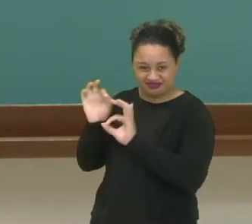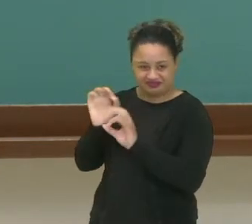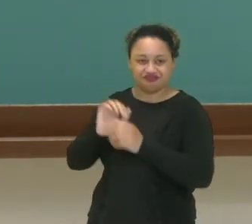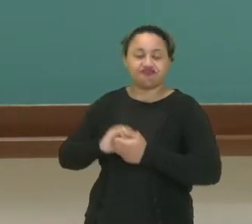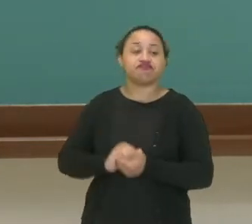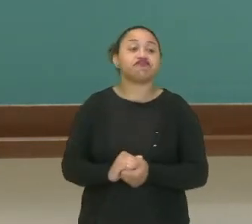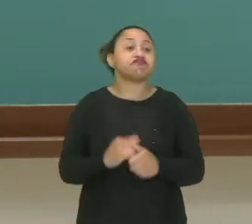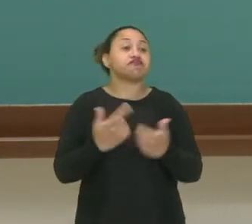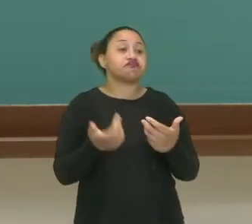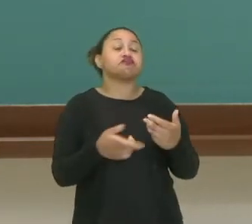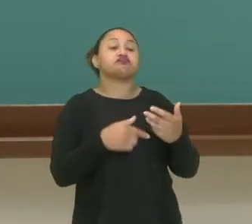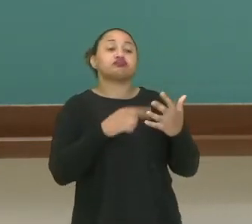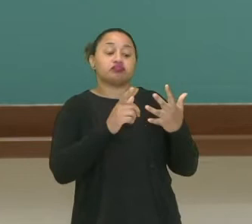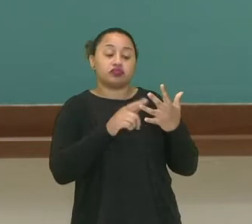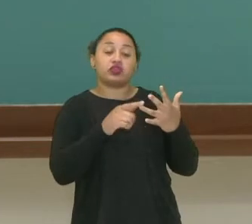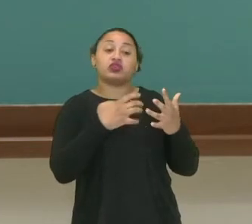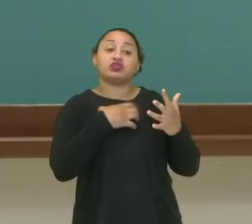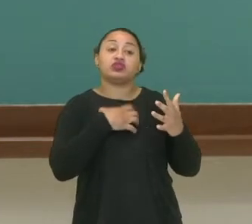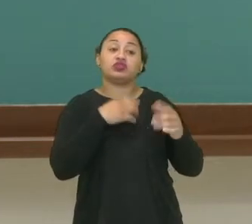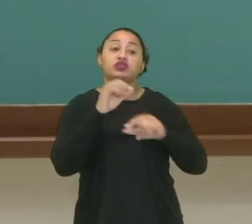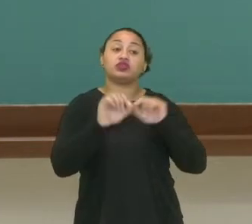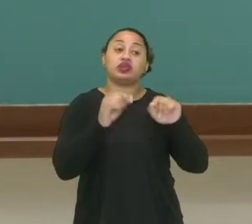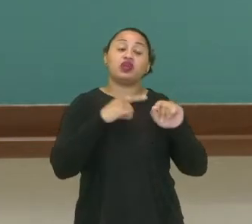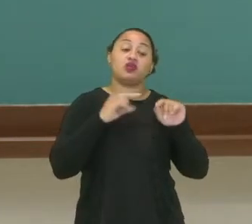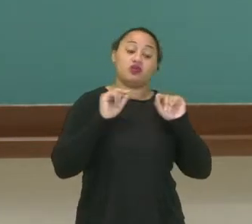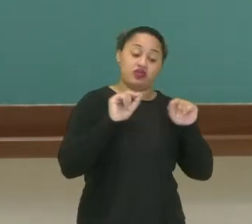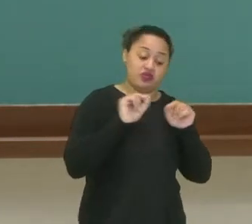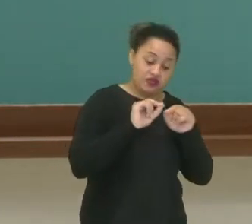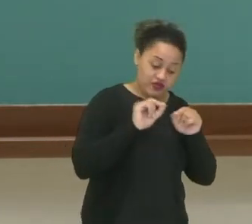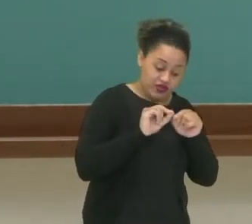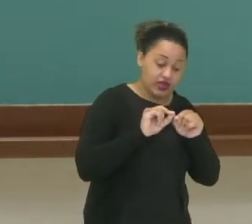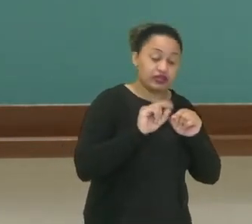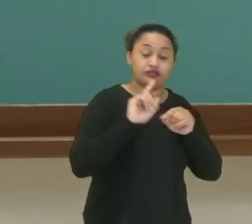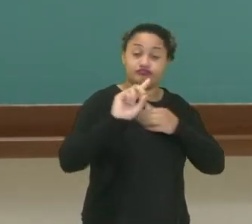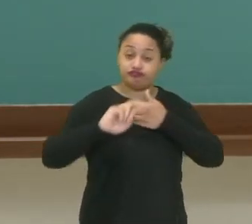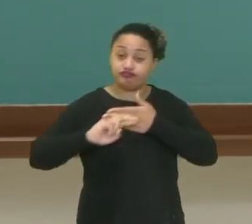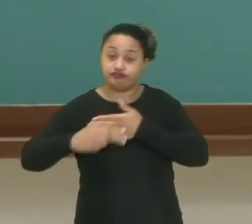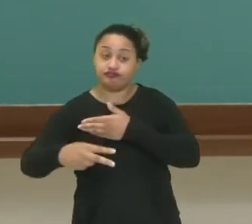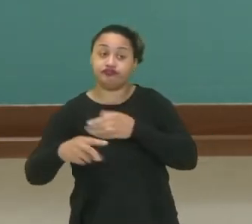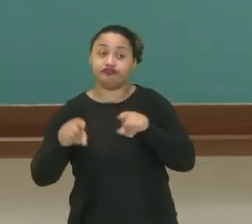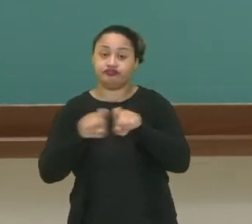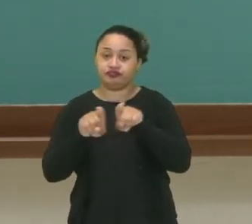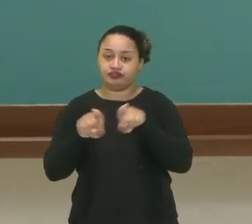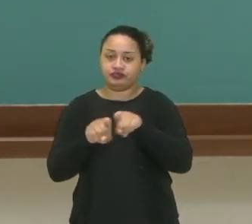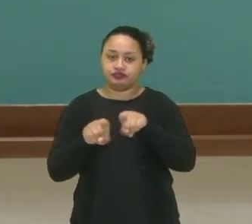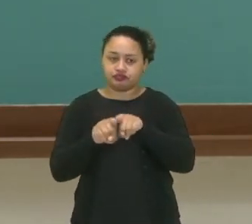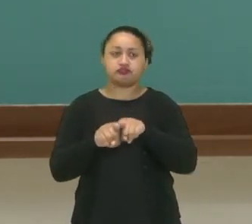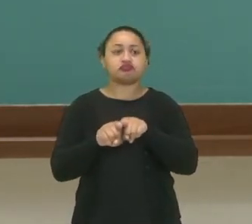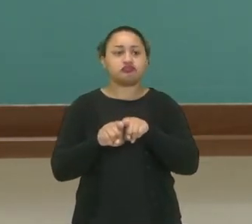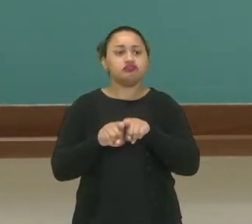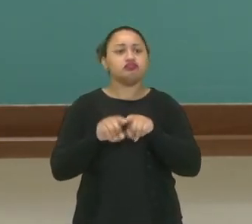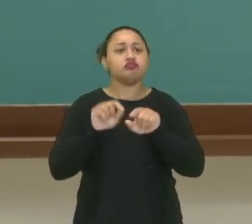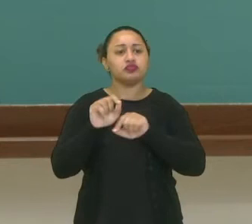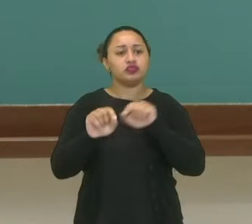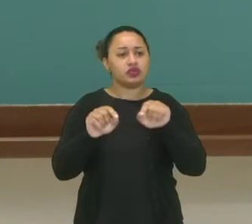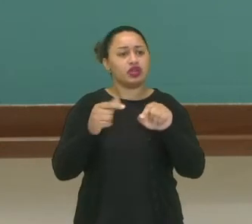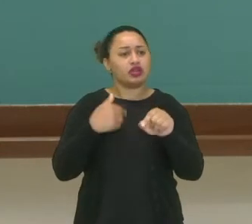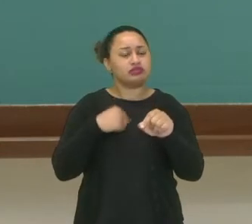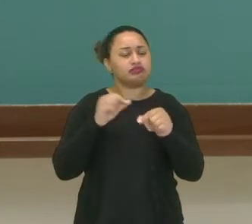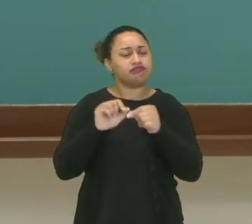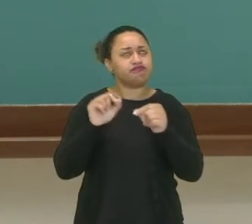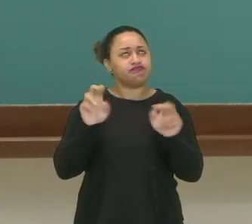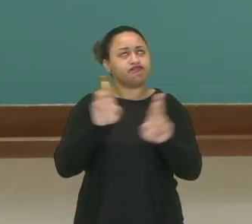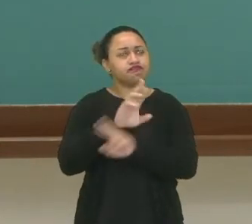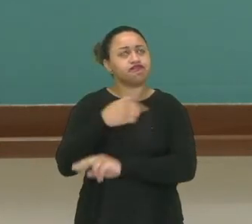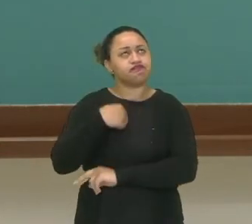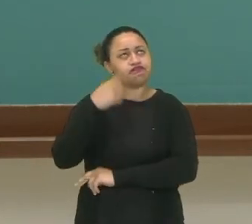modelo, né, as razões e em seguida as consequências. Então, quando a gente fala de causa e efeito, faça essa associação de ideia.